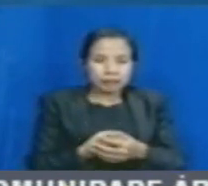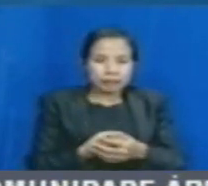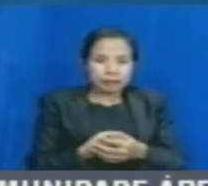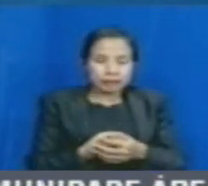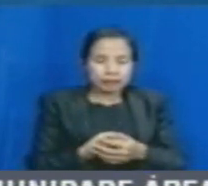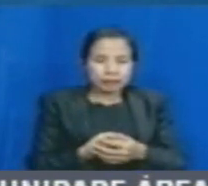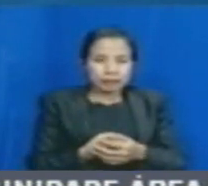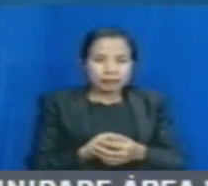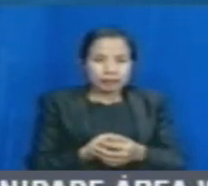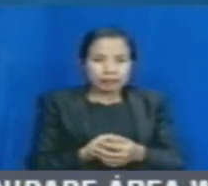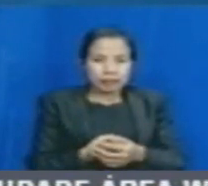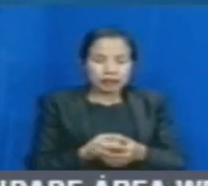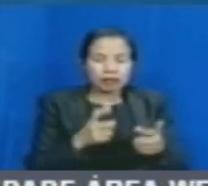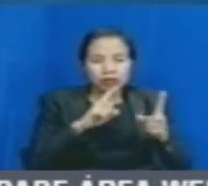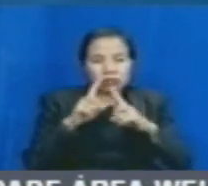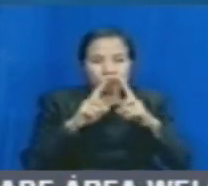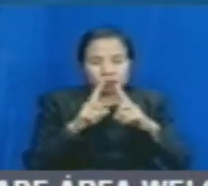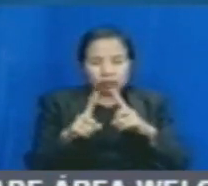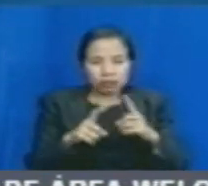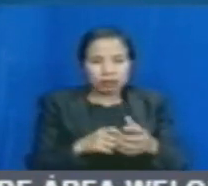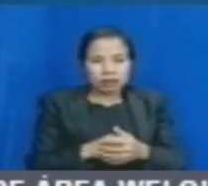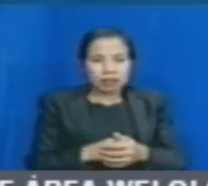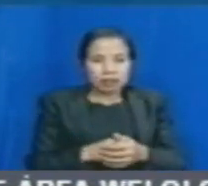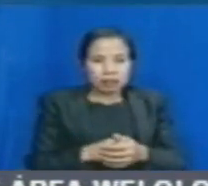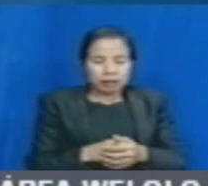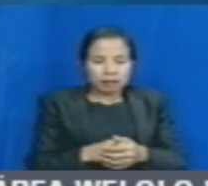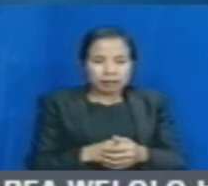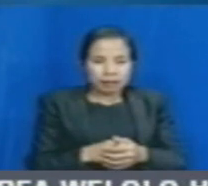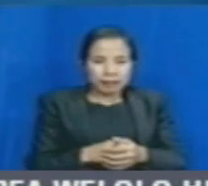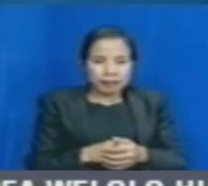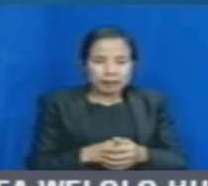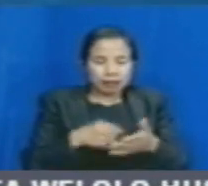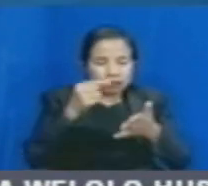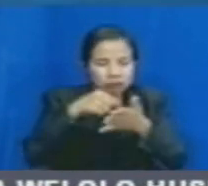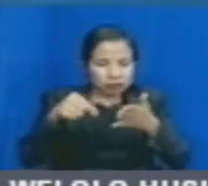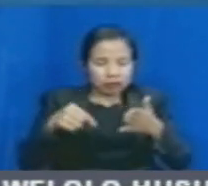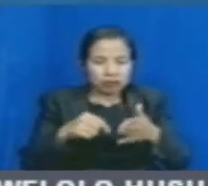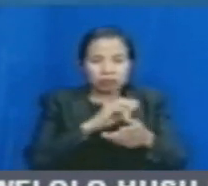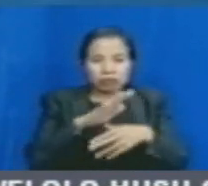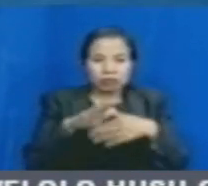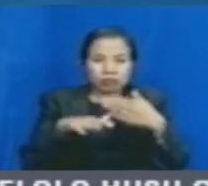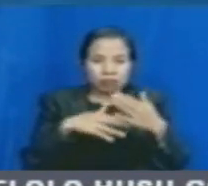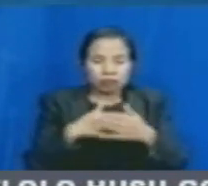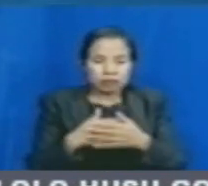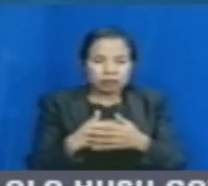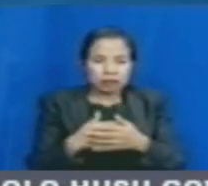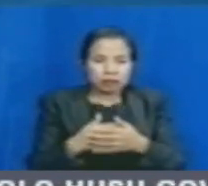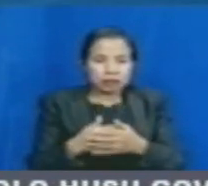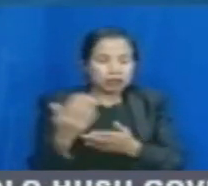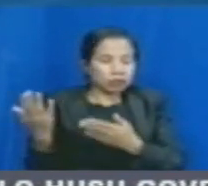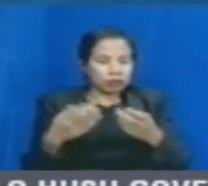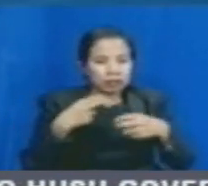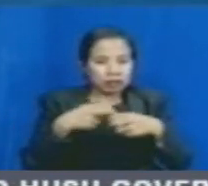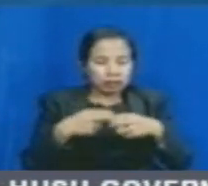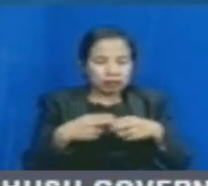de interpretação e incumprimentos de contratos, pode ser lori prejuízos, mas a